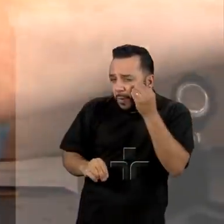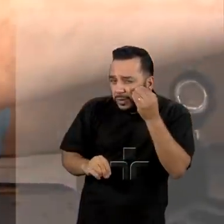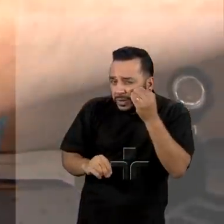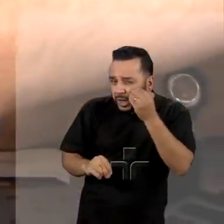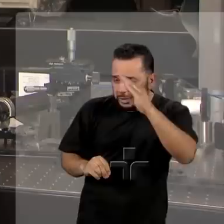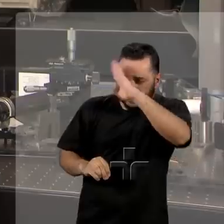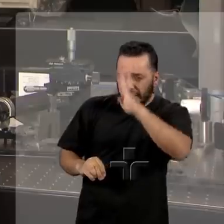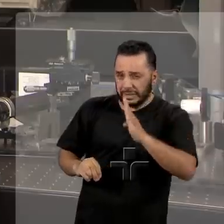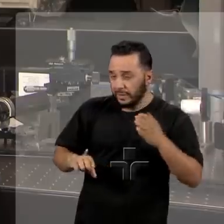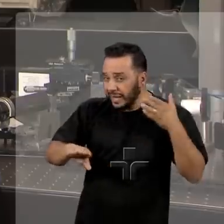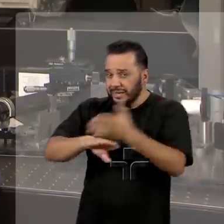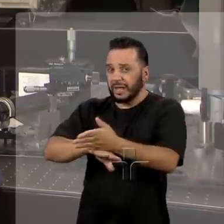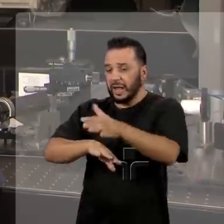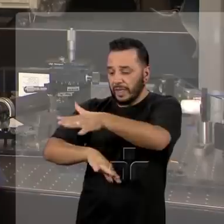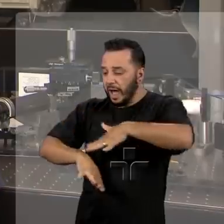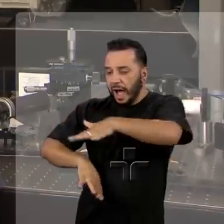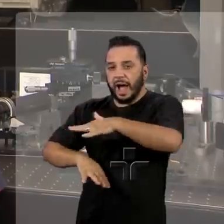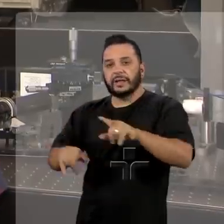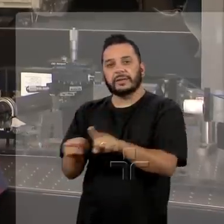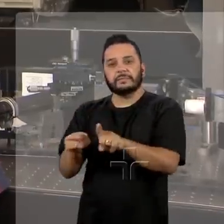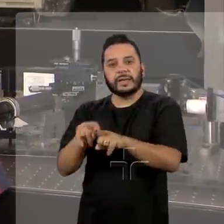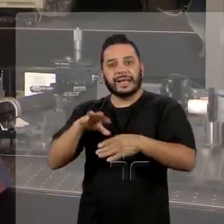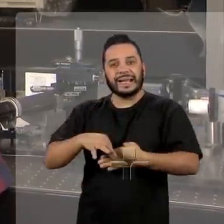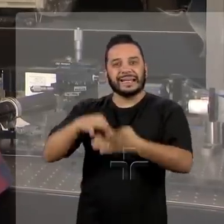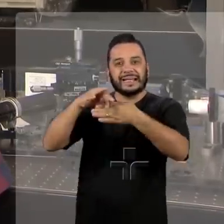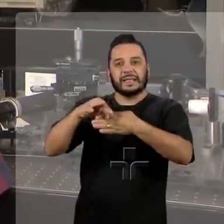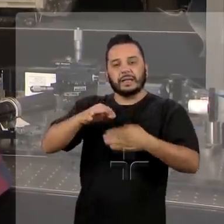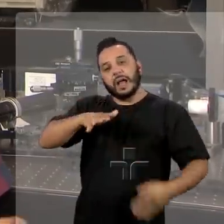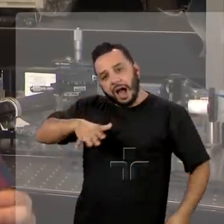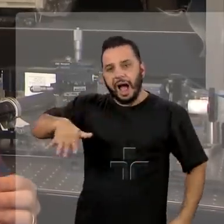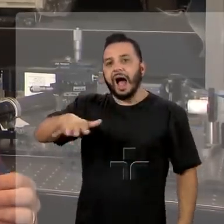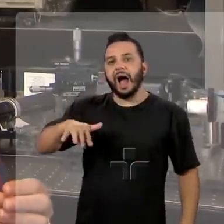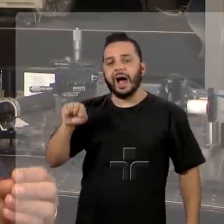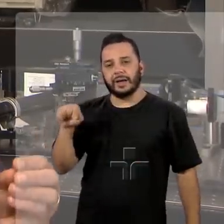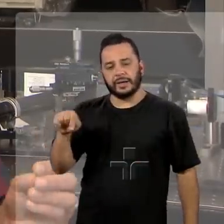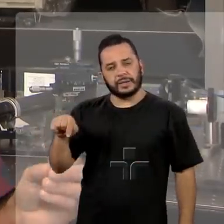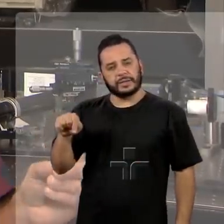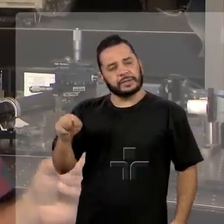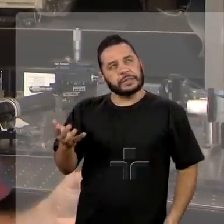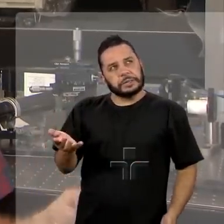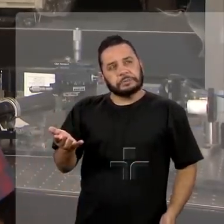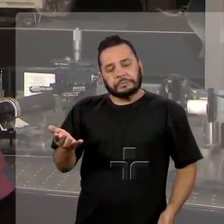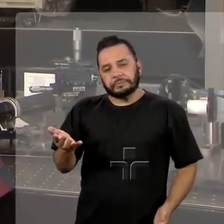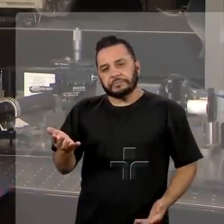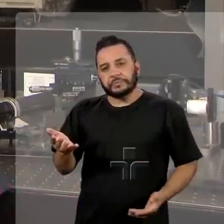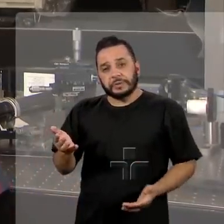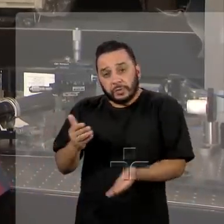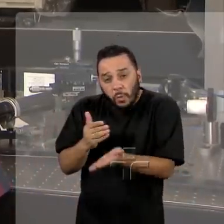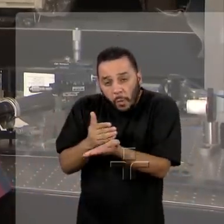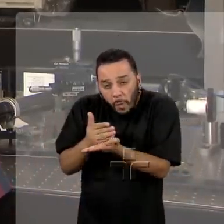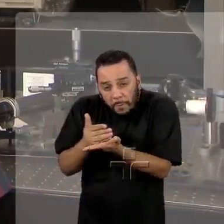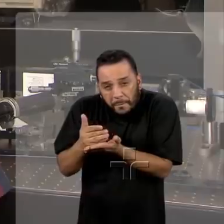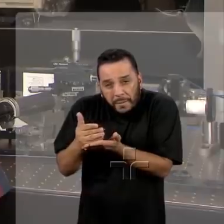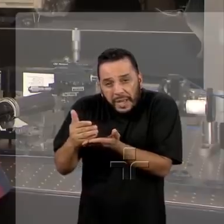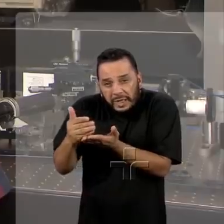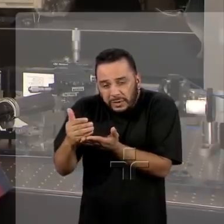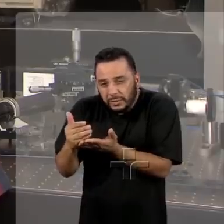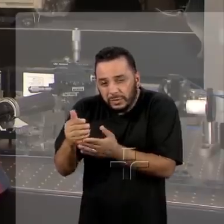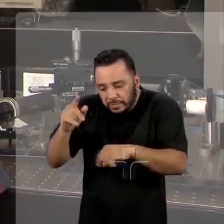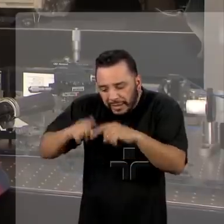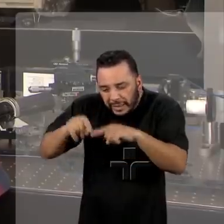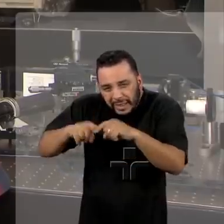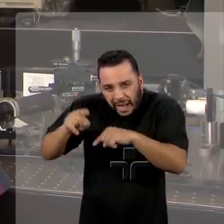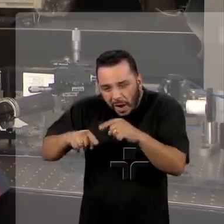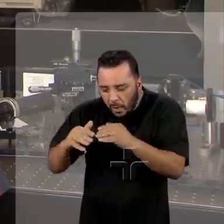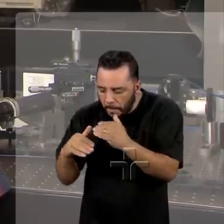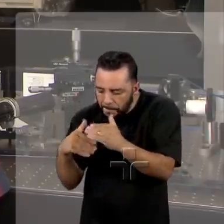área ou se tornar um líder numa área muito próximo do início dela, né? Isso é um